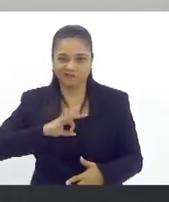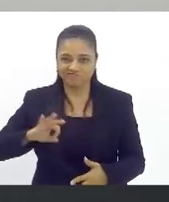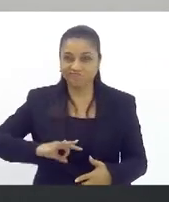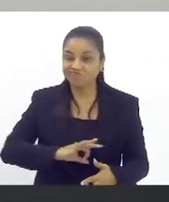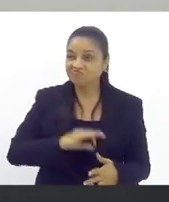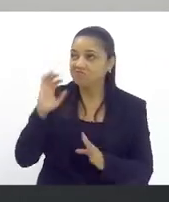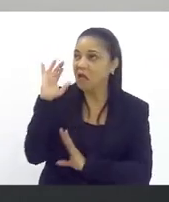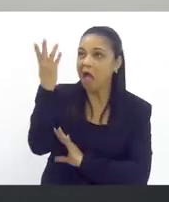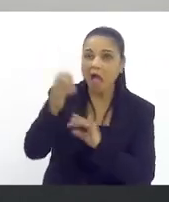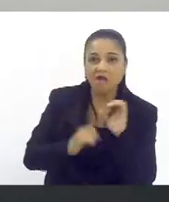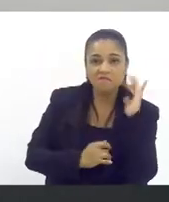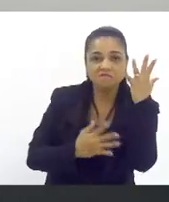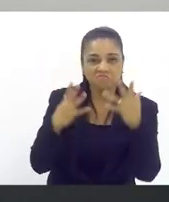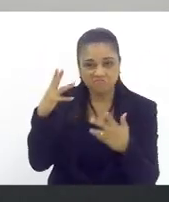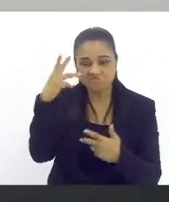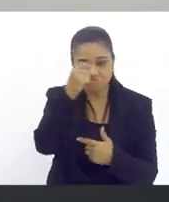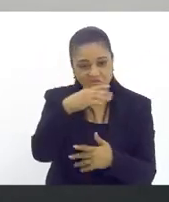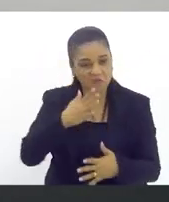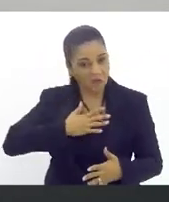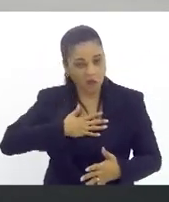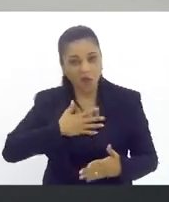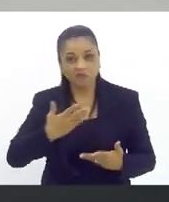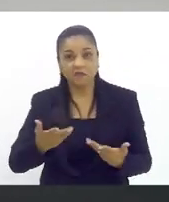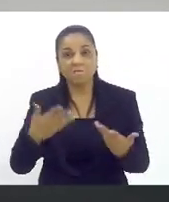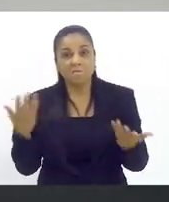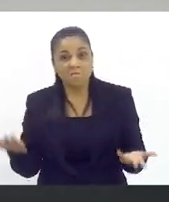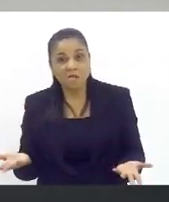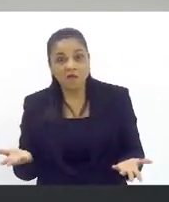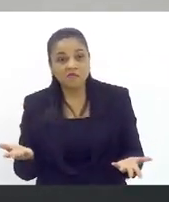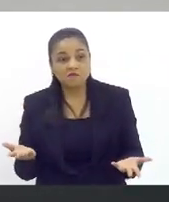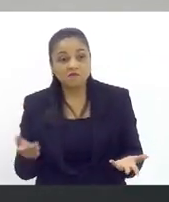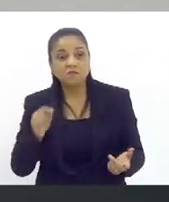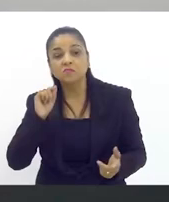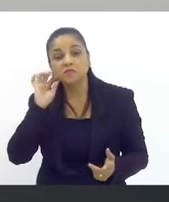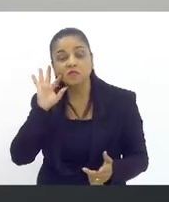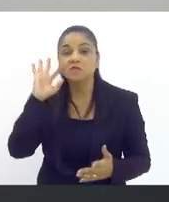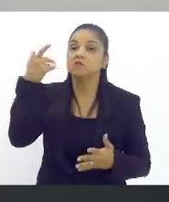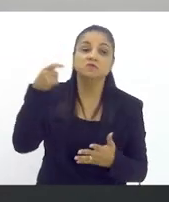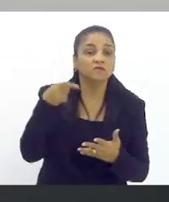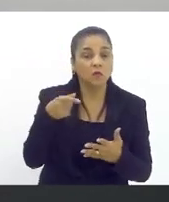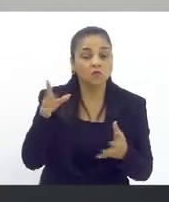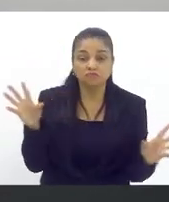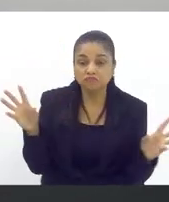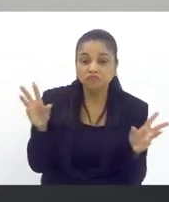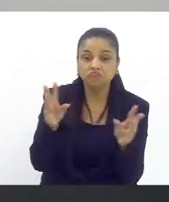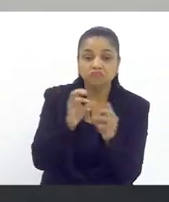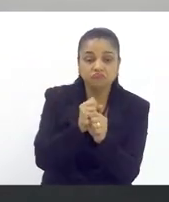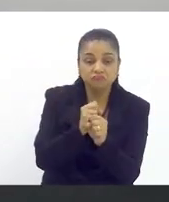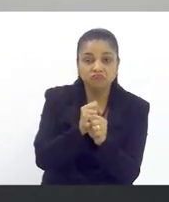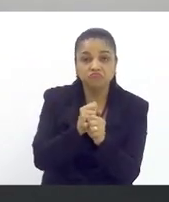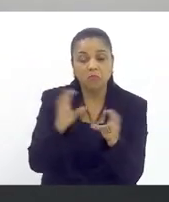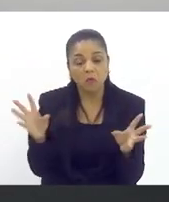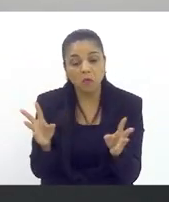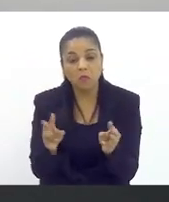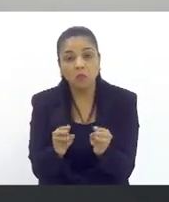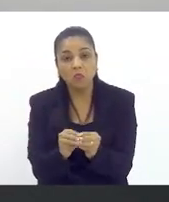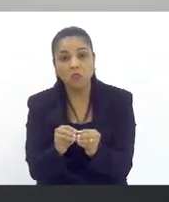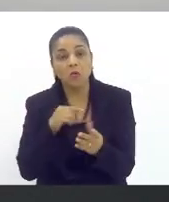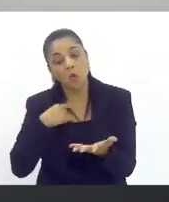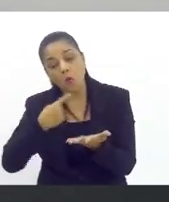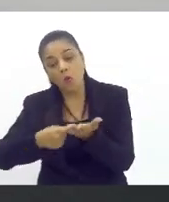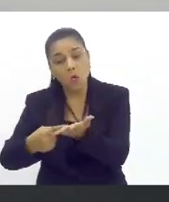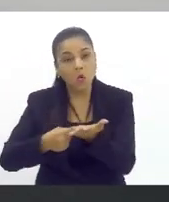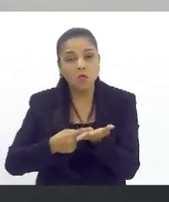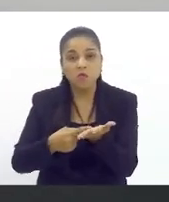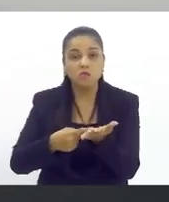bem mas e agora que que vai acontecer que que rendeu que conclusão a gente chegou que compromisso que a gente assumiu